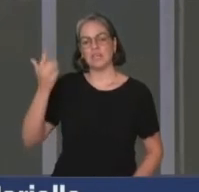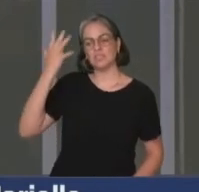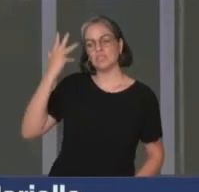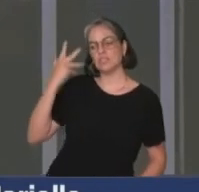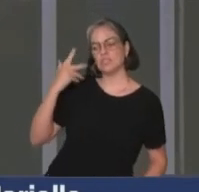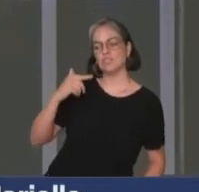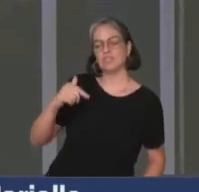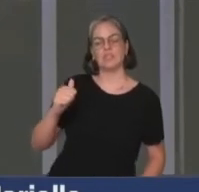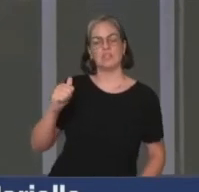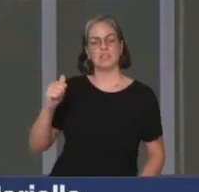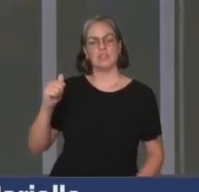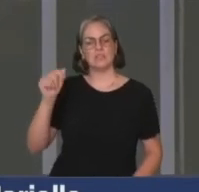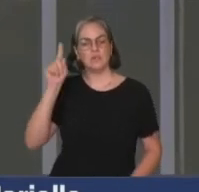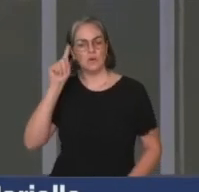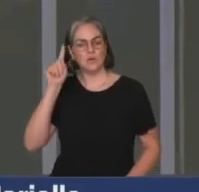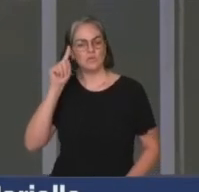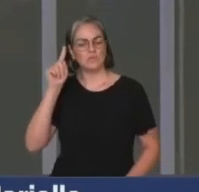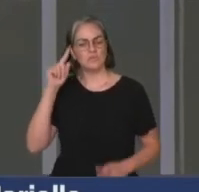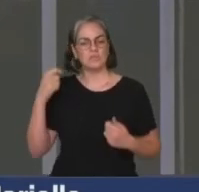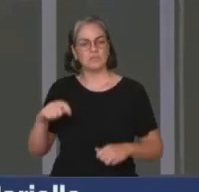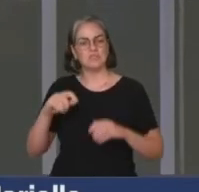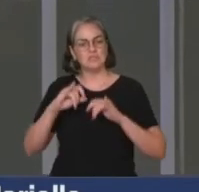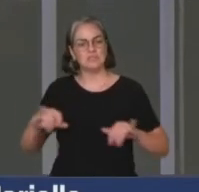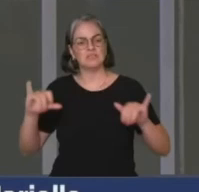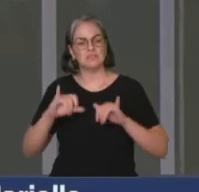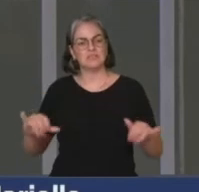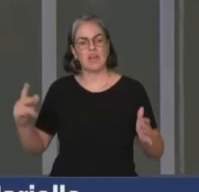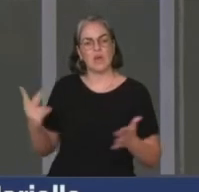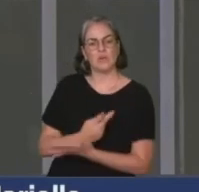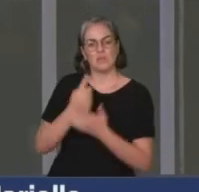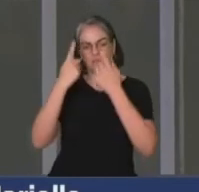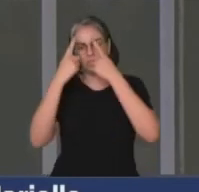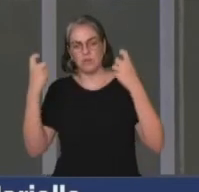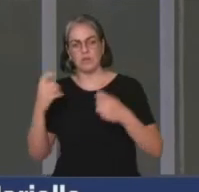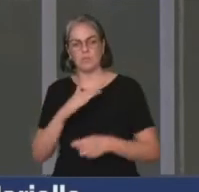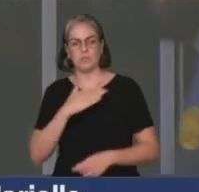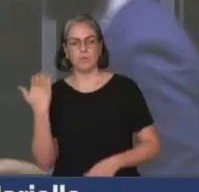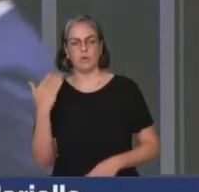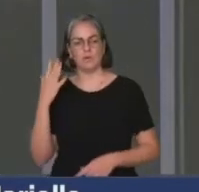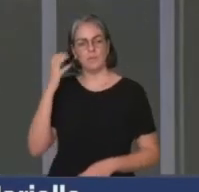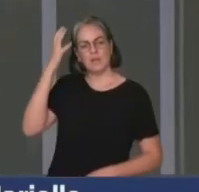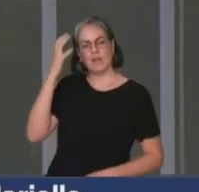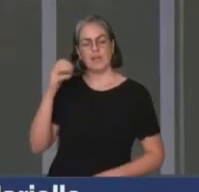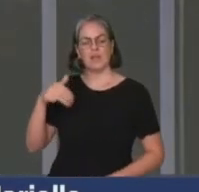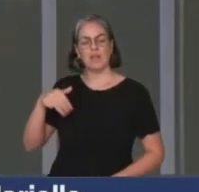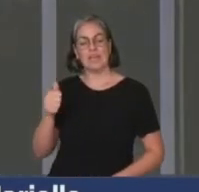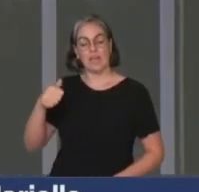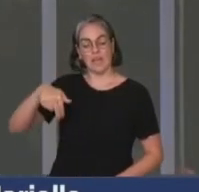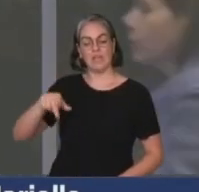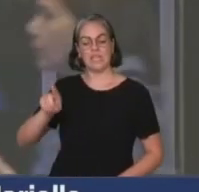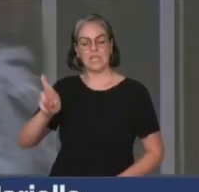contar sobre a violência que aconteceu e que tirou Marielle Anderson de nós. Então, uma sessão como